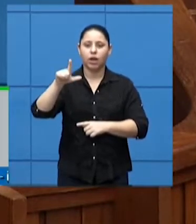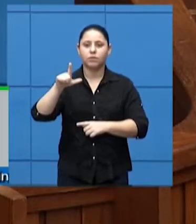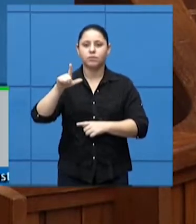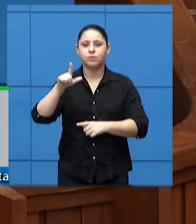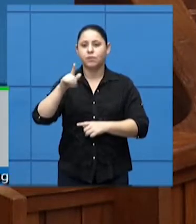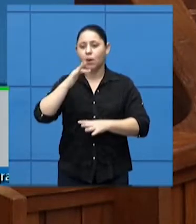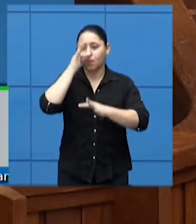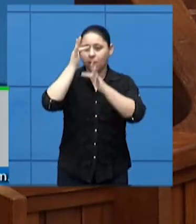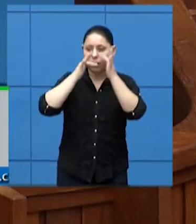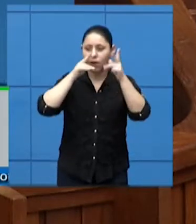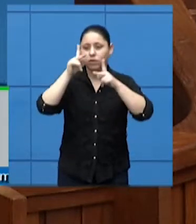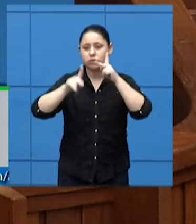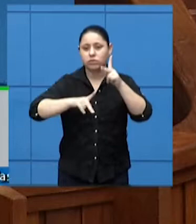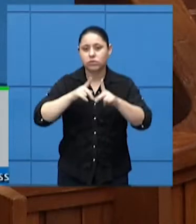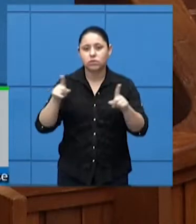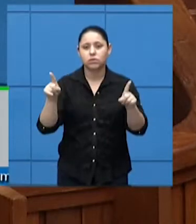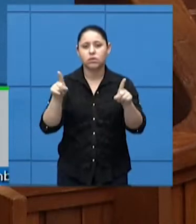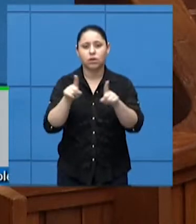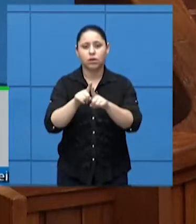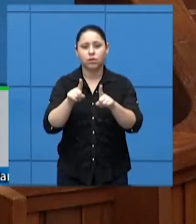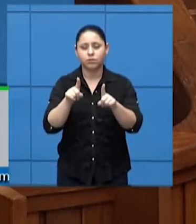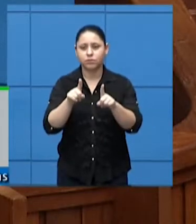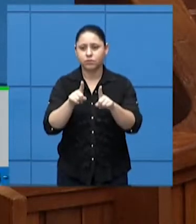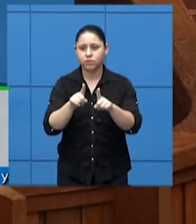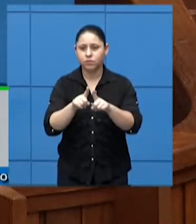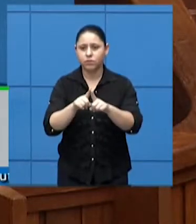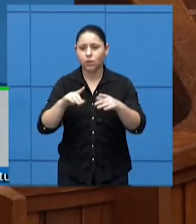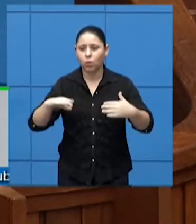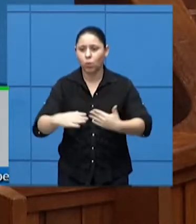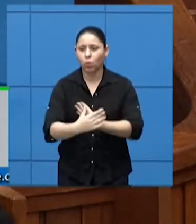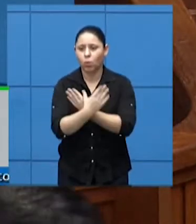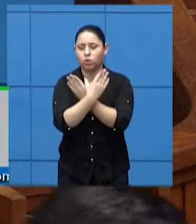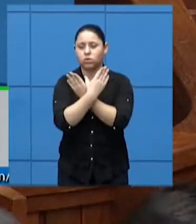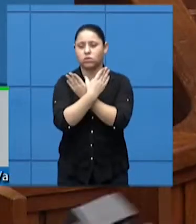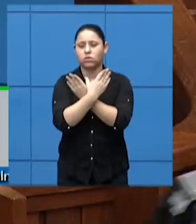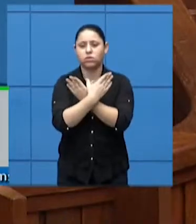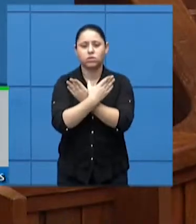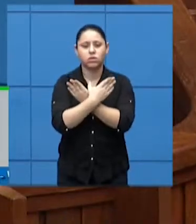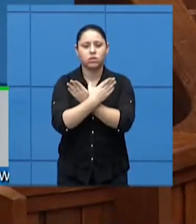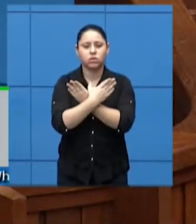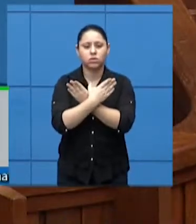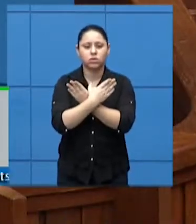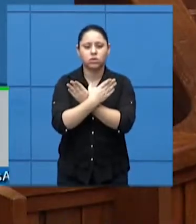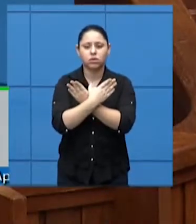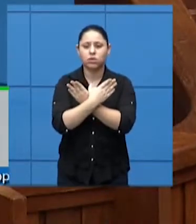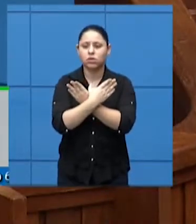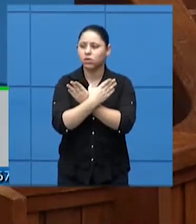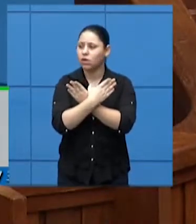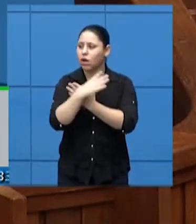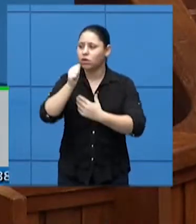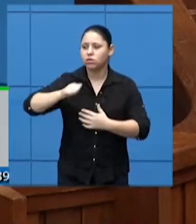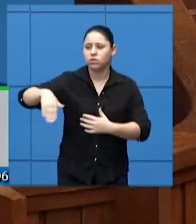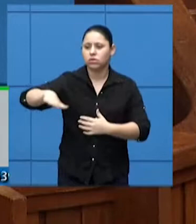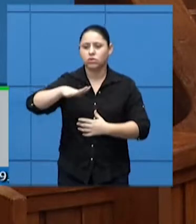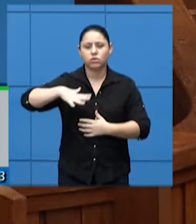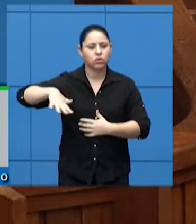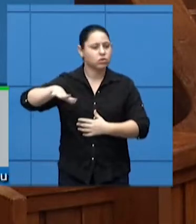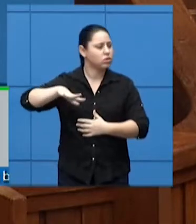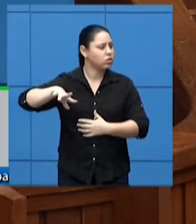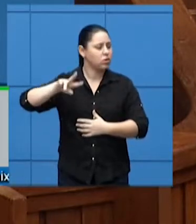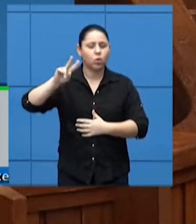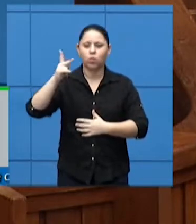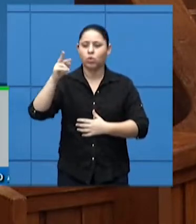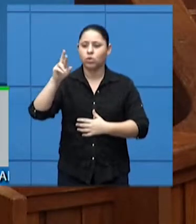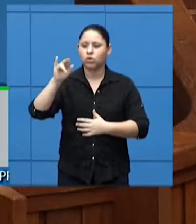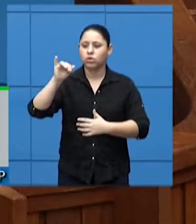a Associação Juliano Varela e a Associação Horizonte. Falta